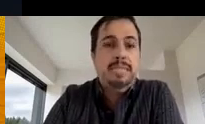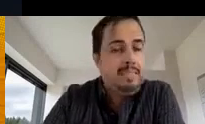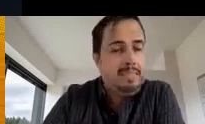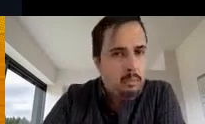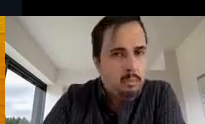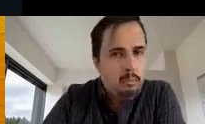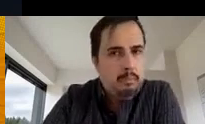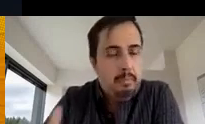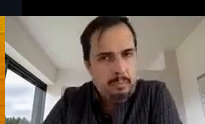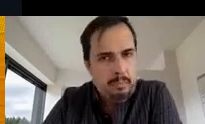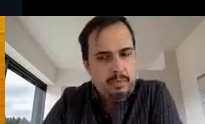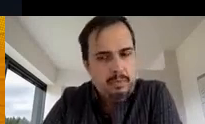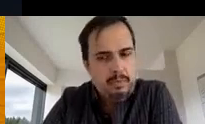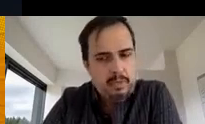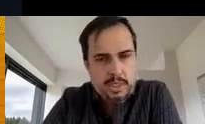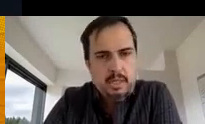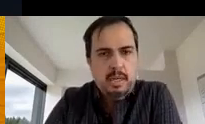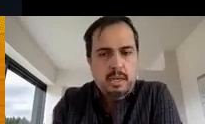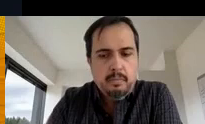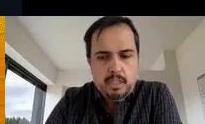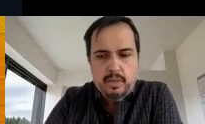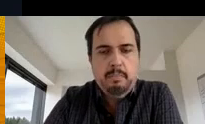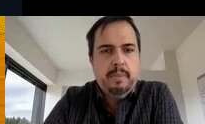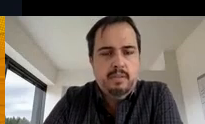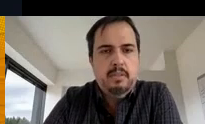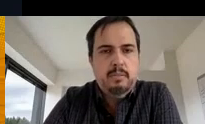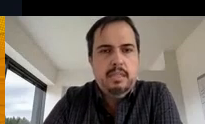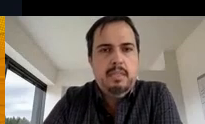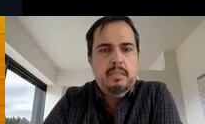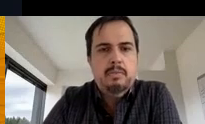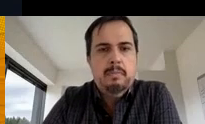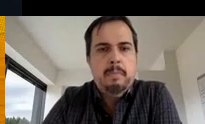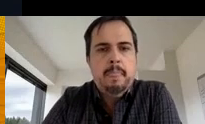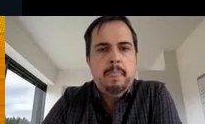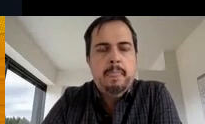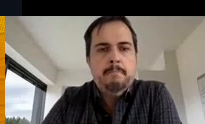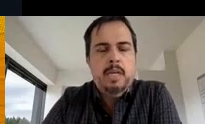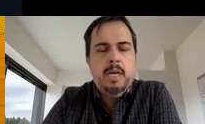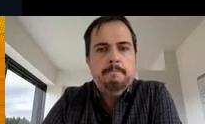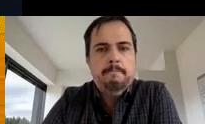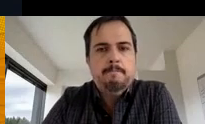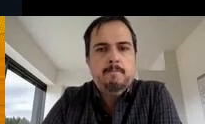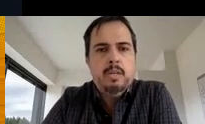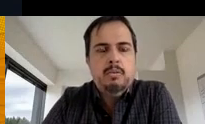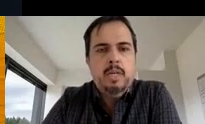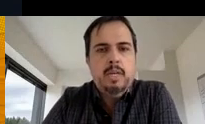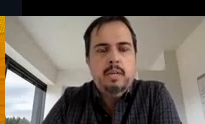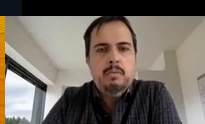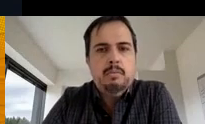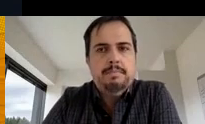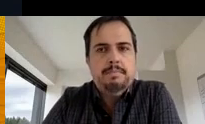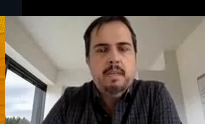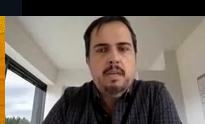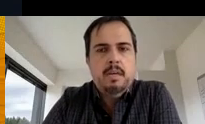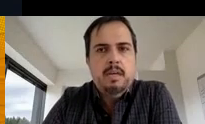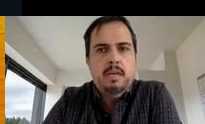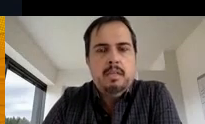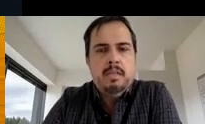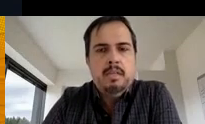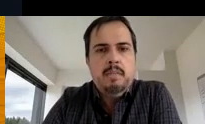para você prestar atenção. Não é para te fazer desistir, mas é para te fazer prestar atenção. Tá?